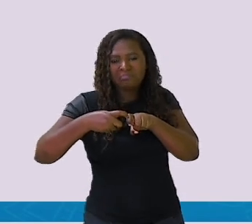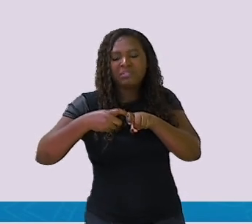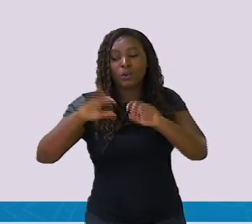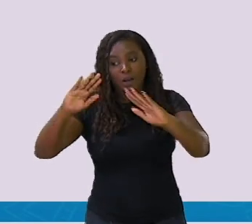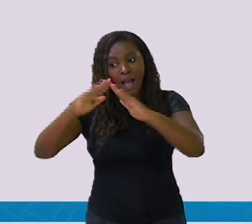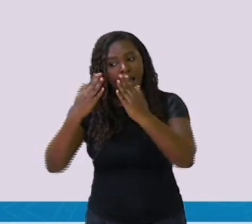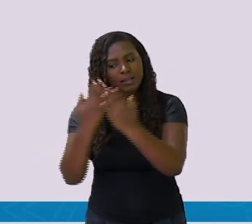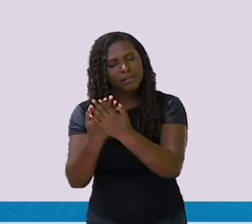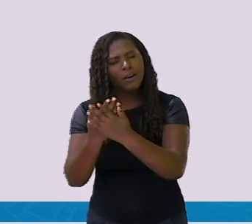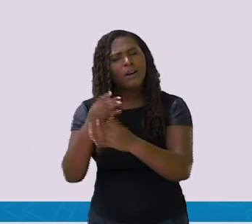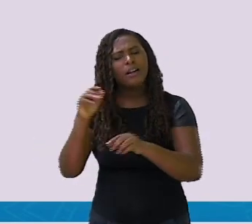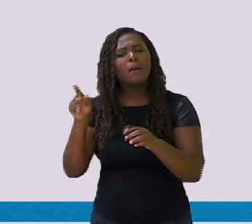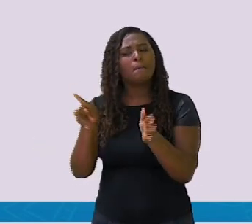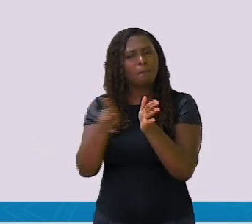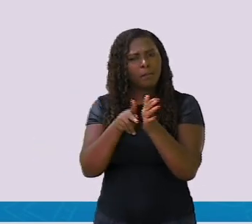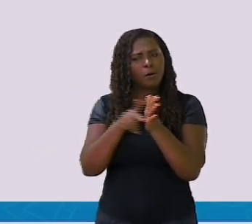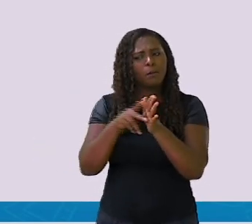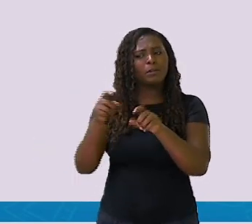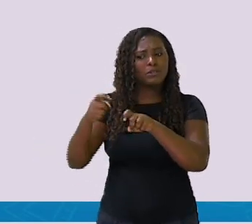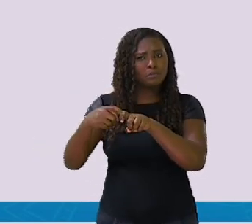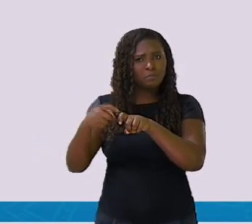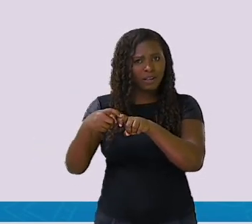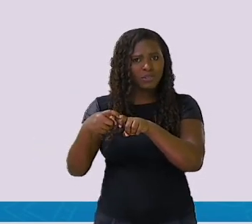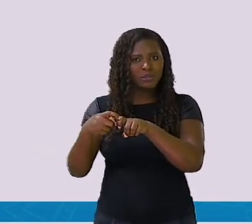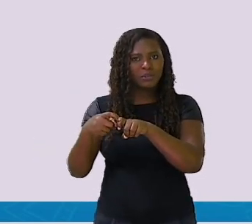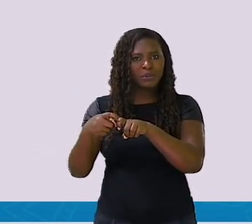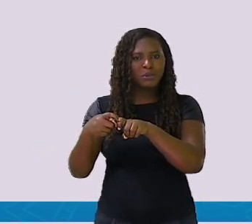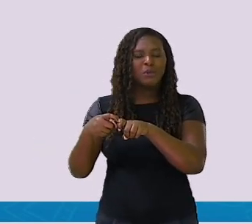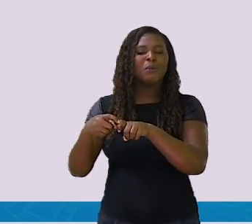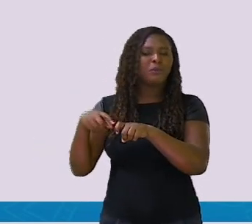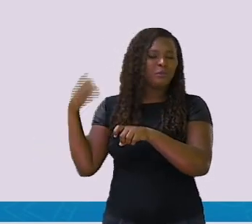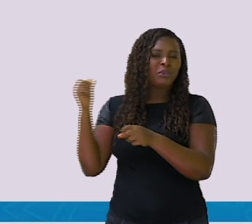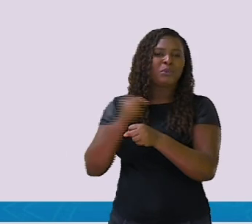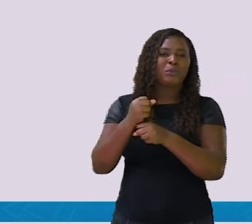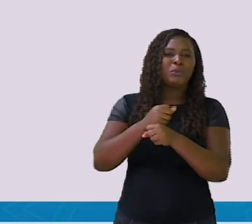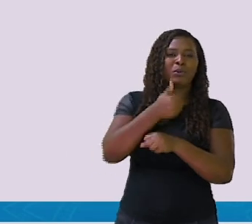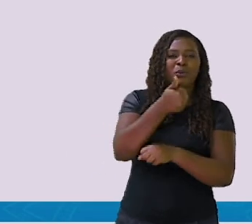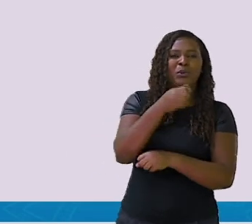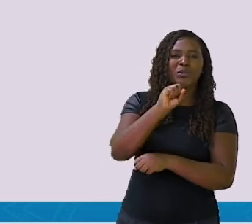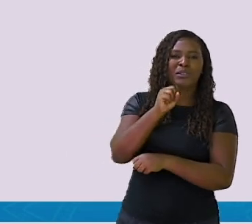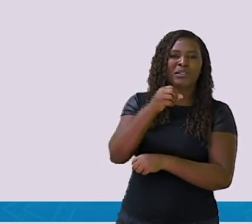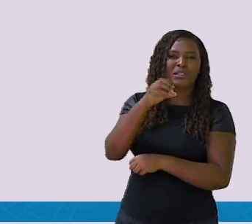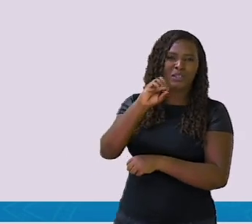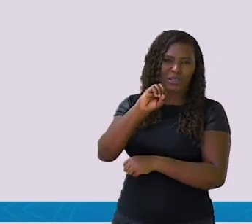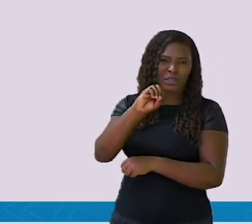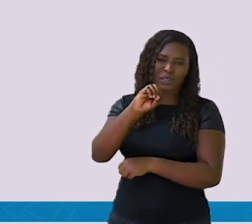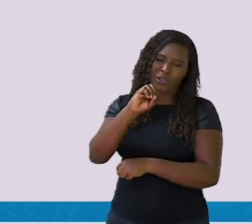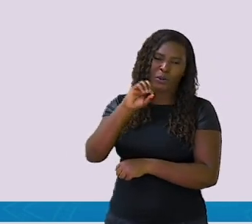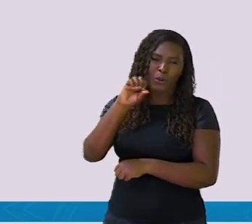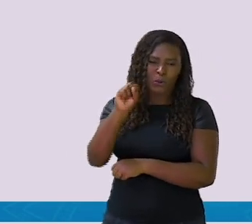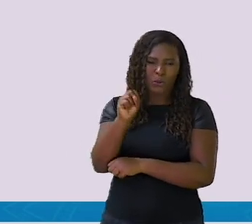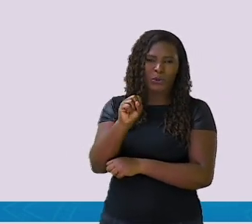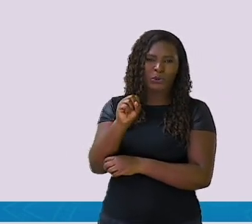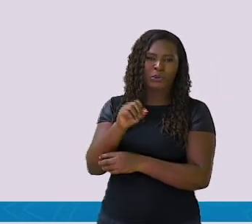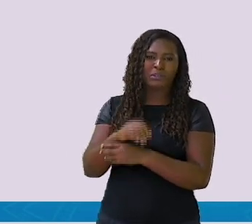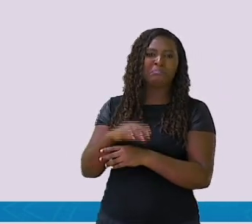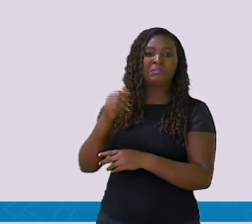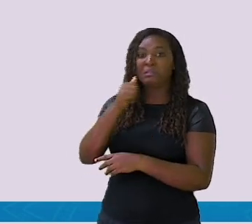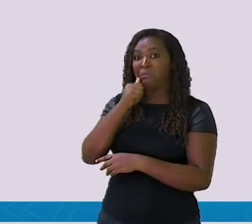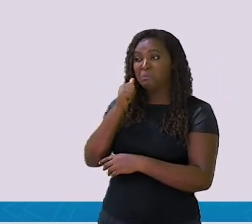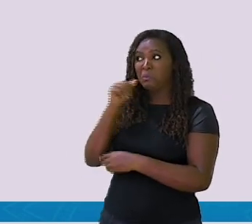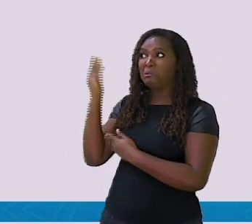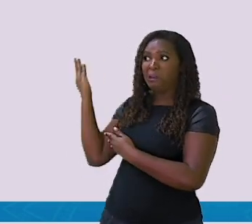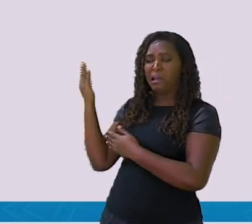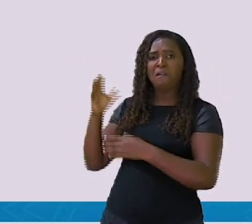escolas aí todo um contexto, essa escola evoluiu, essa escola se transformou. E hoje eu